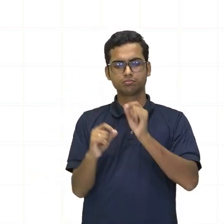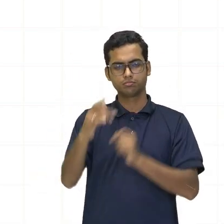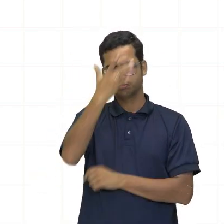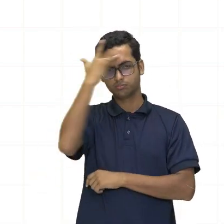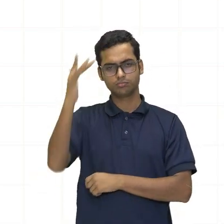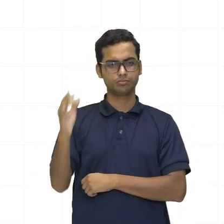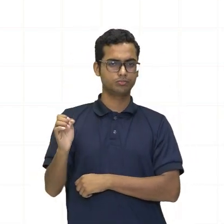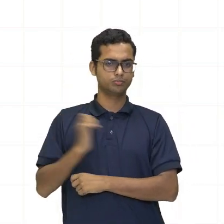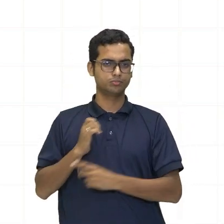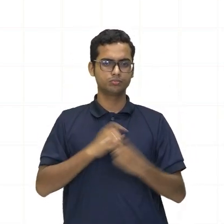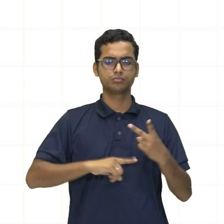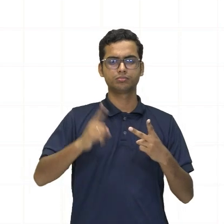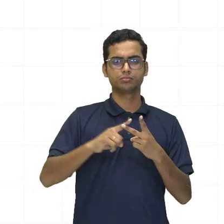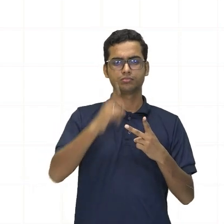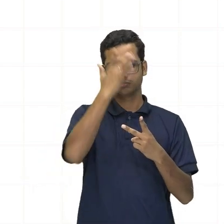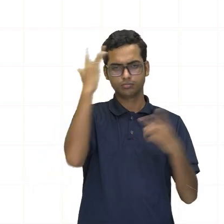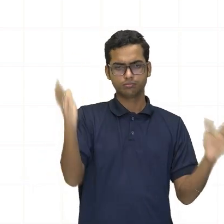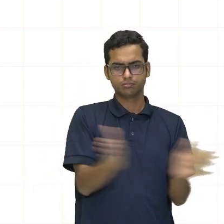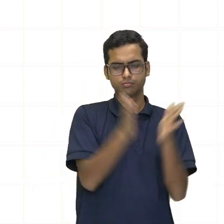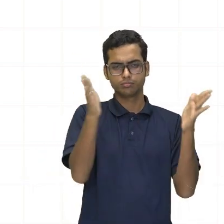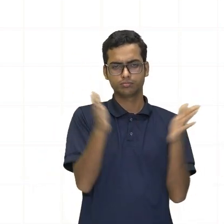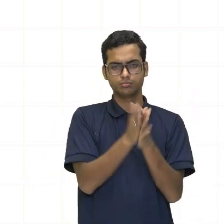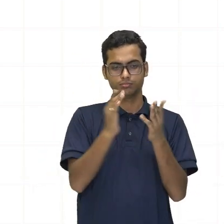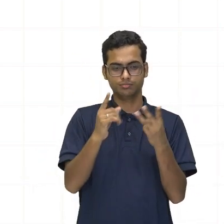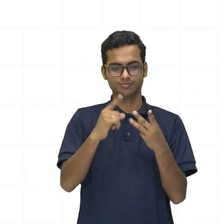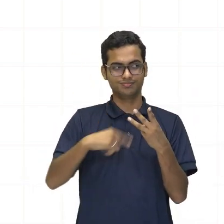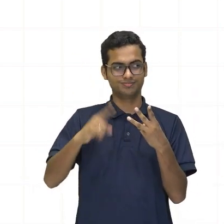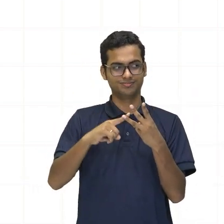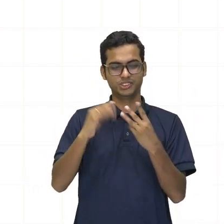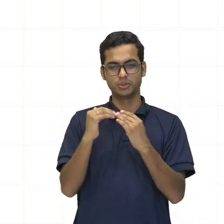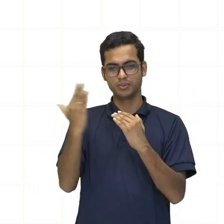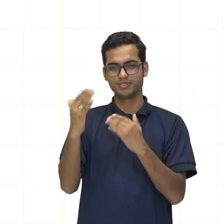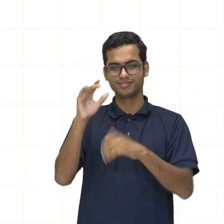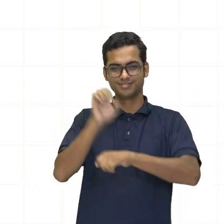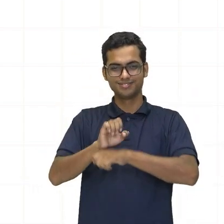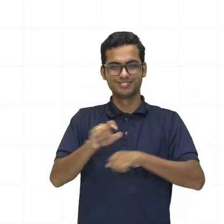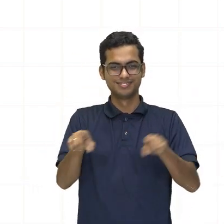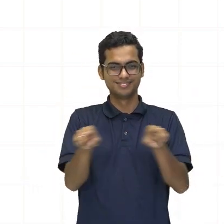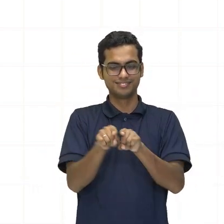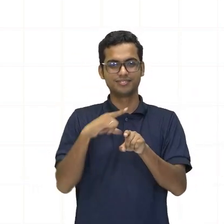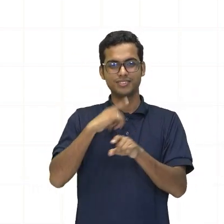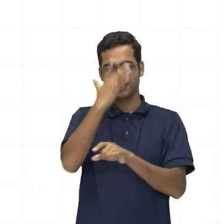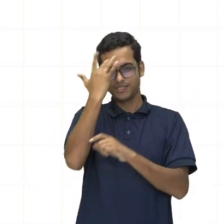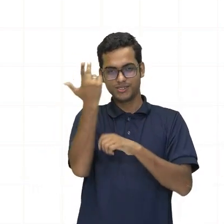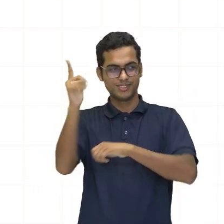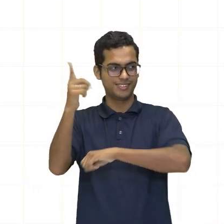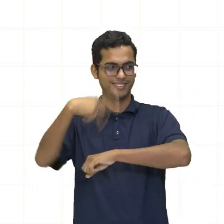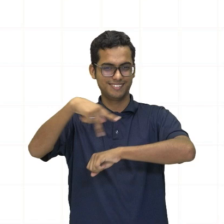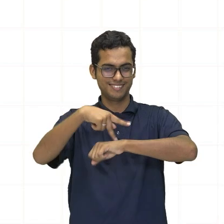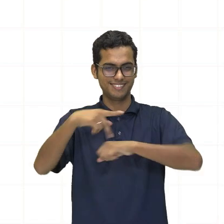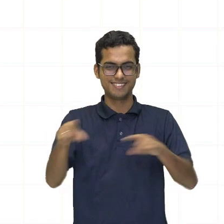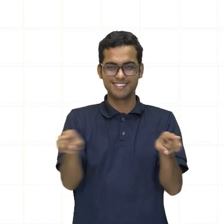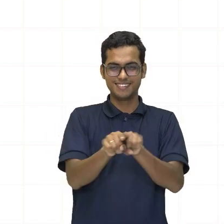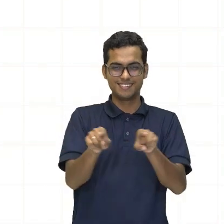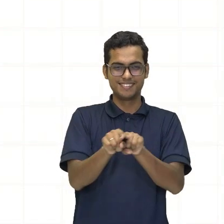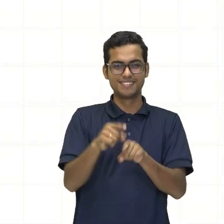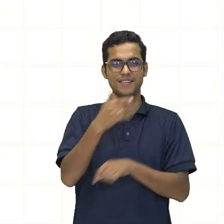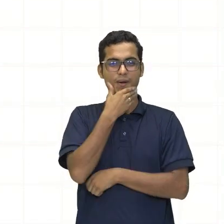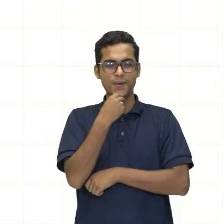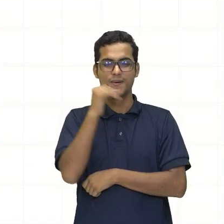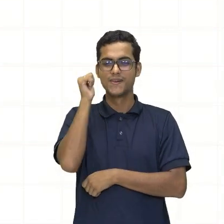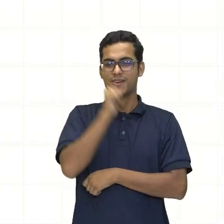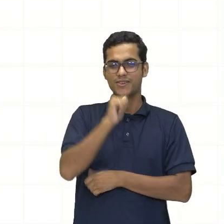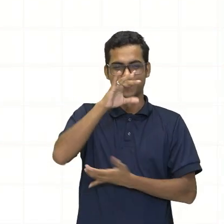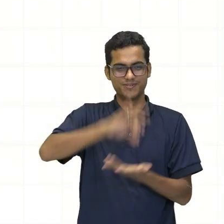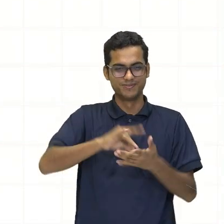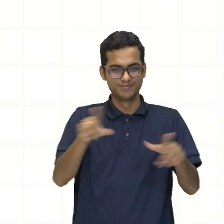a presença de nobres, plebeus, estrangeiros, escravizados, homens e mulheres, onde